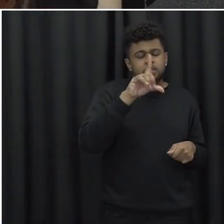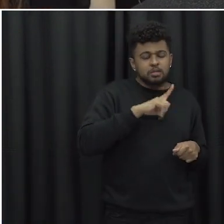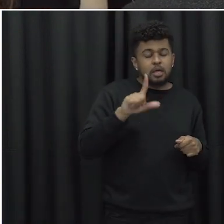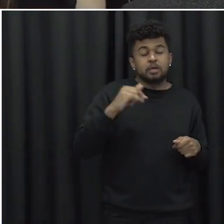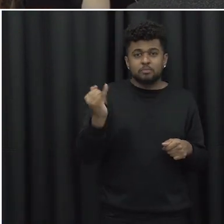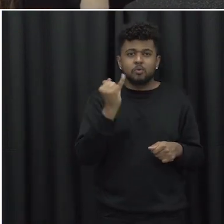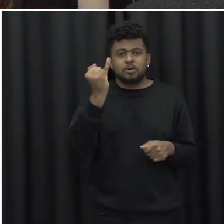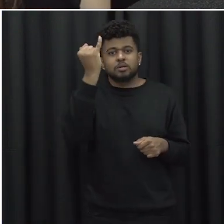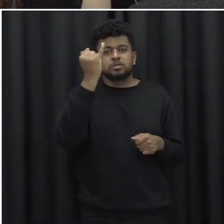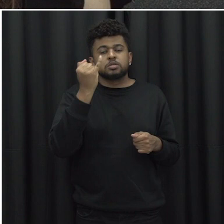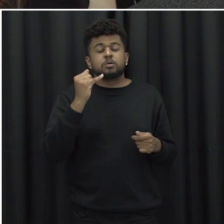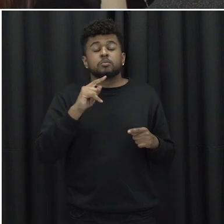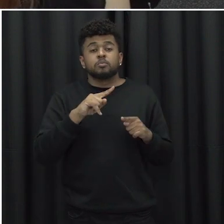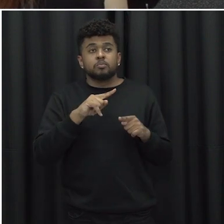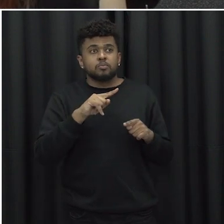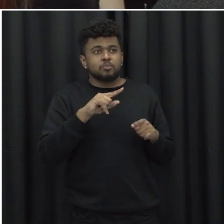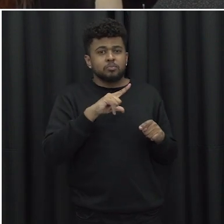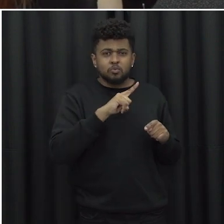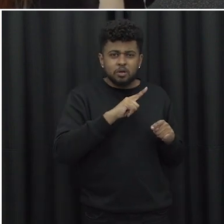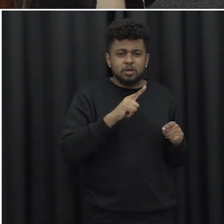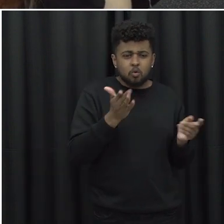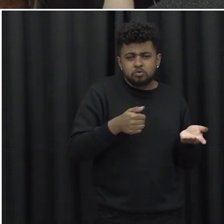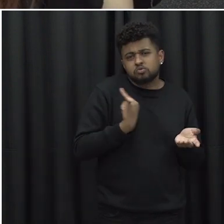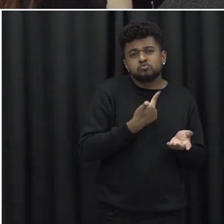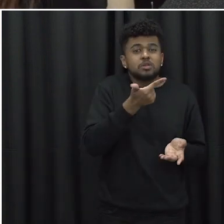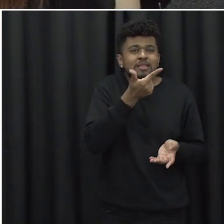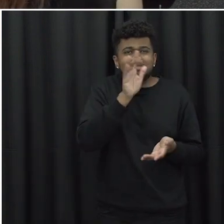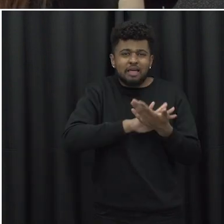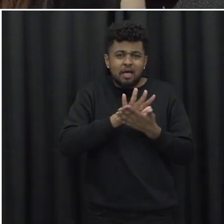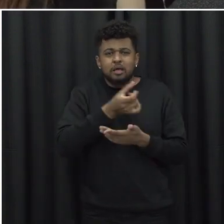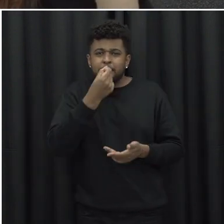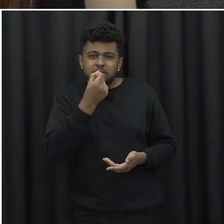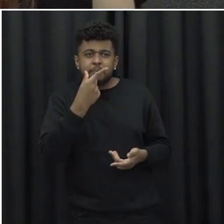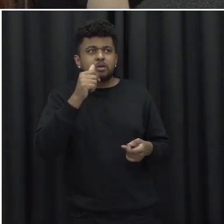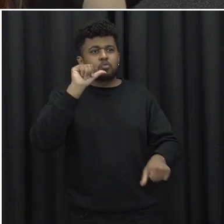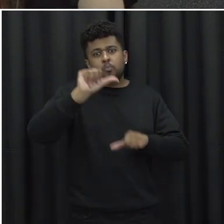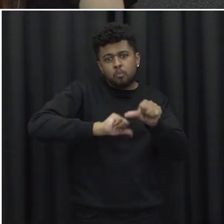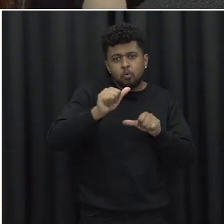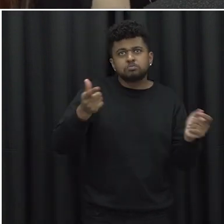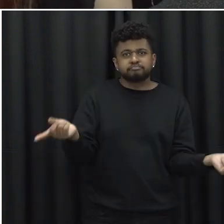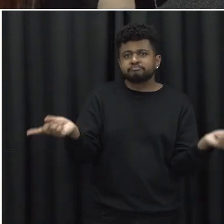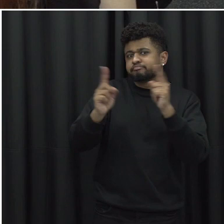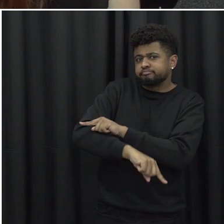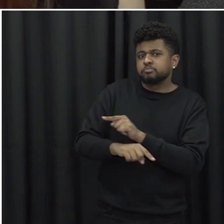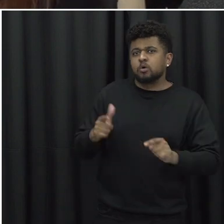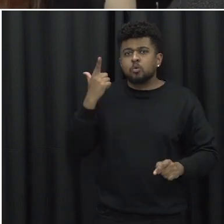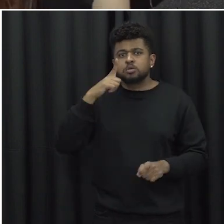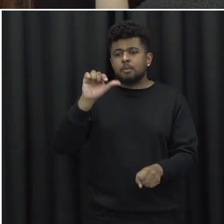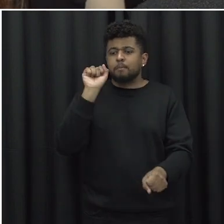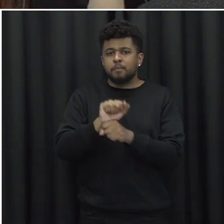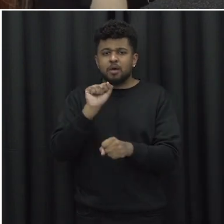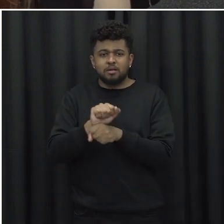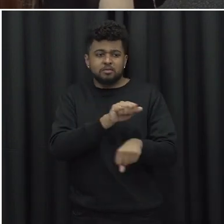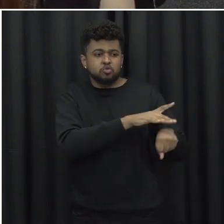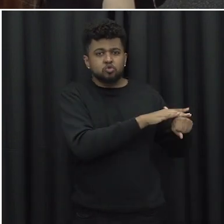doenças neurodegenerativas, é muito importante, né, porque hoje a gente não tem nenhum medicamento que reverta ou